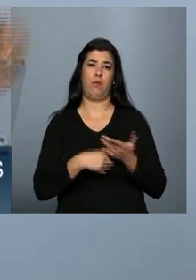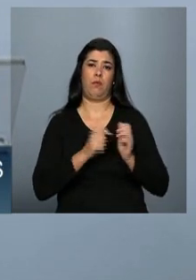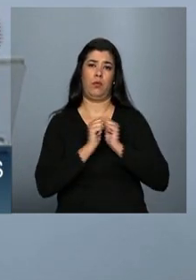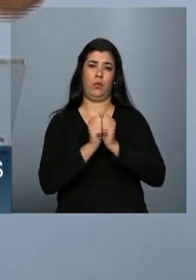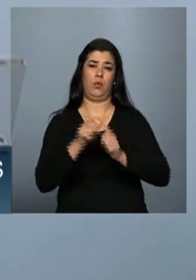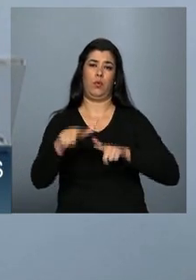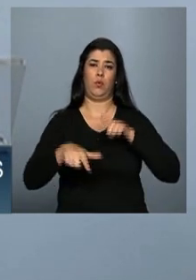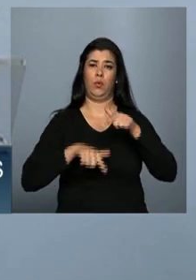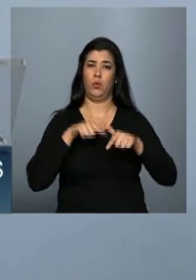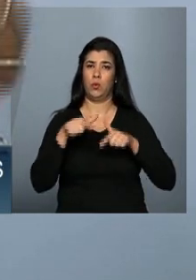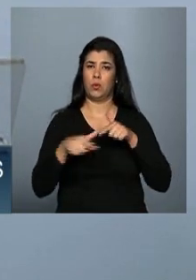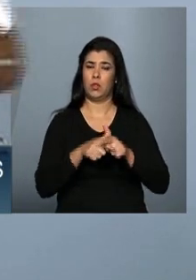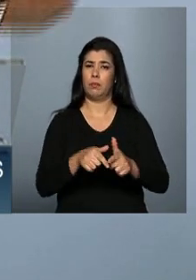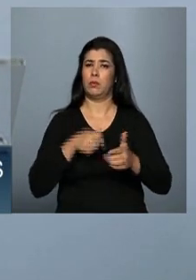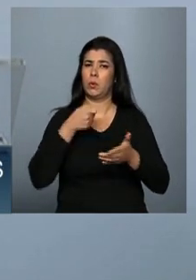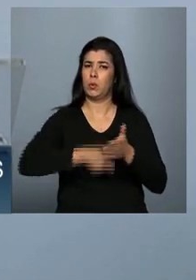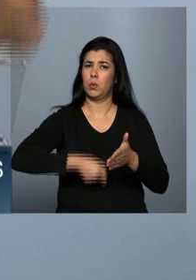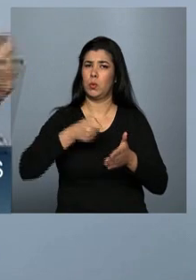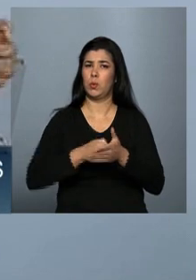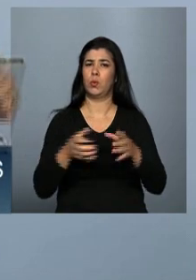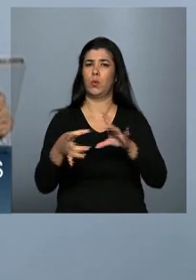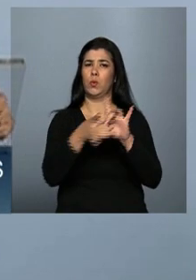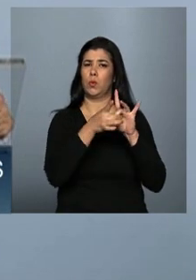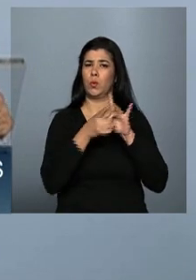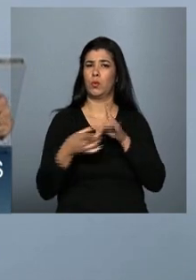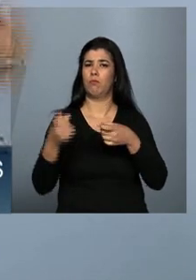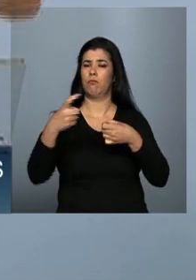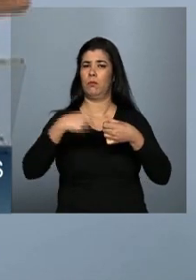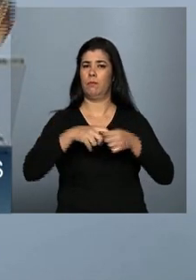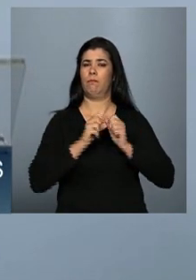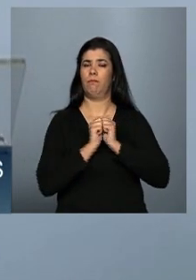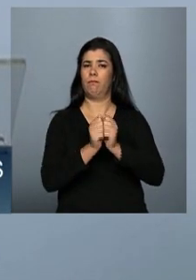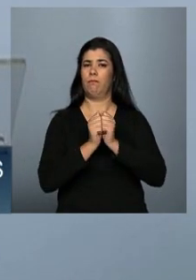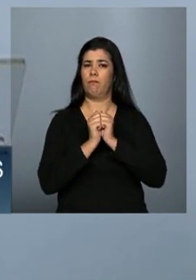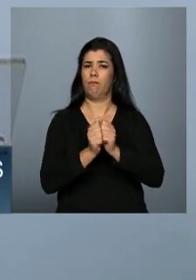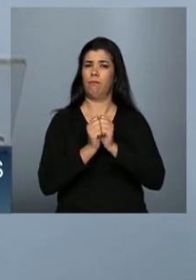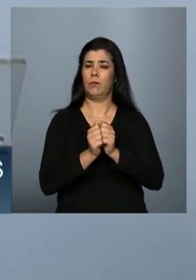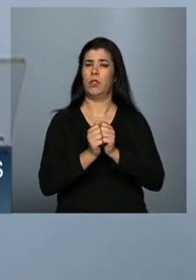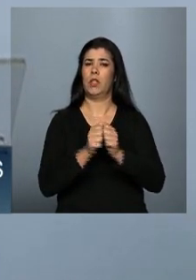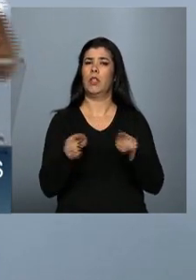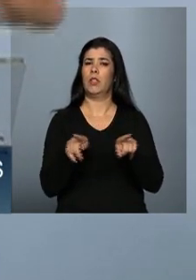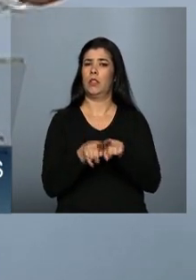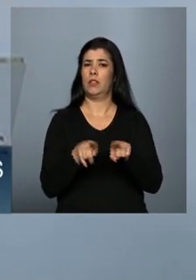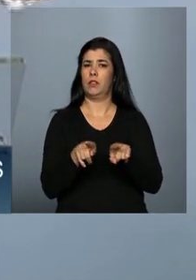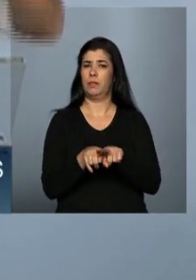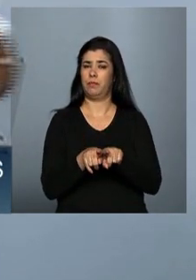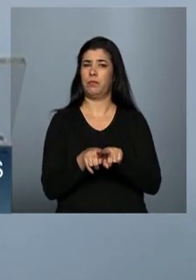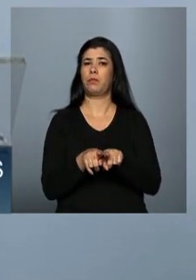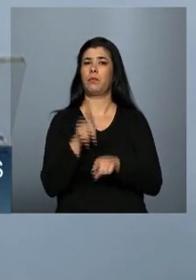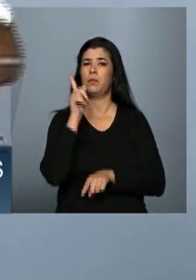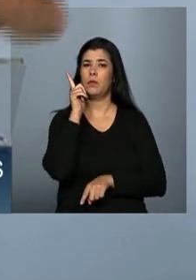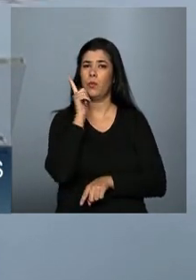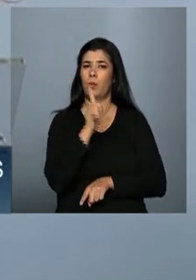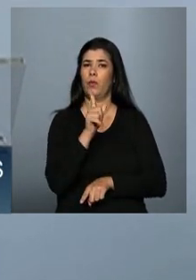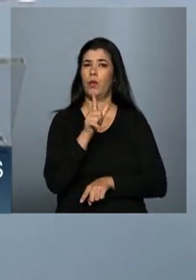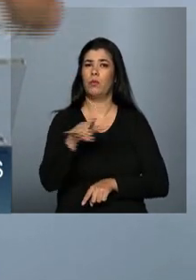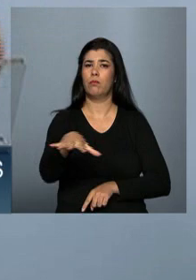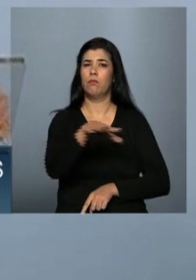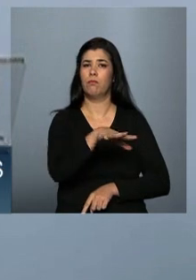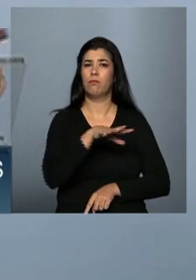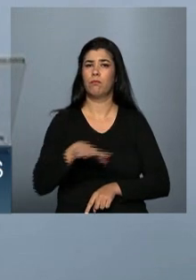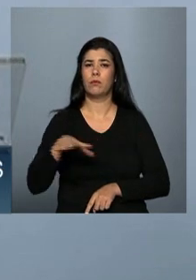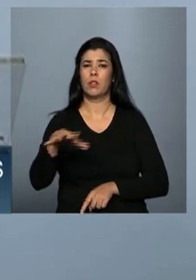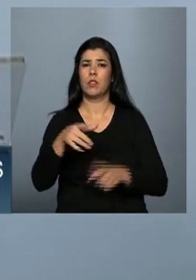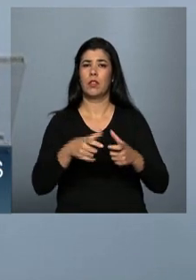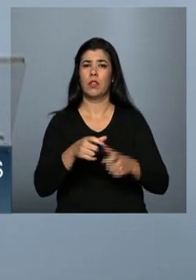trabalhando junto, integrado, unido, somando esforços, ganhando espaços, crescendo,